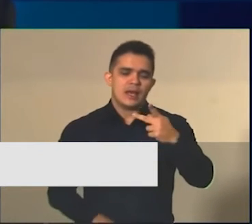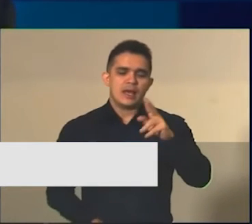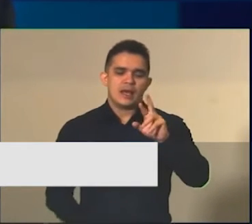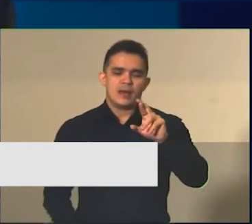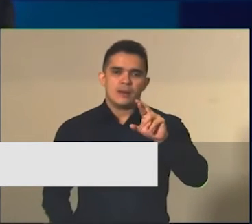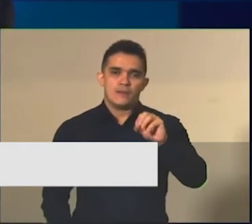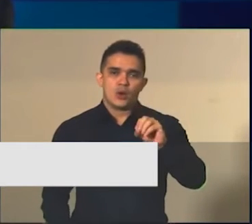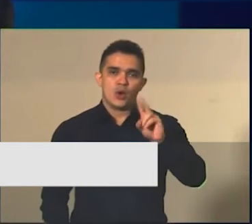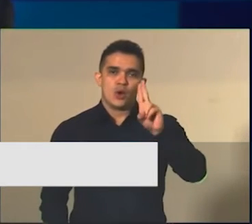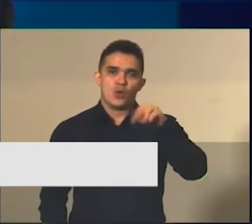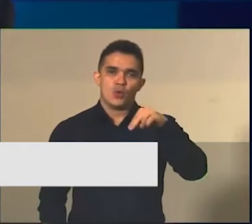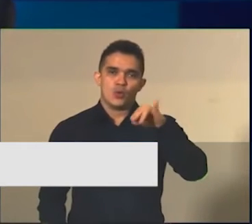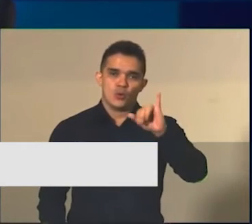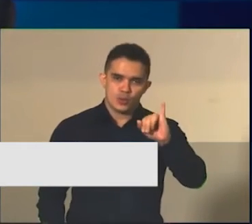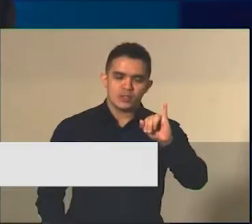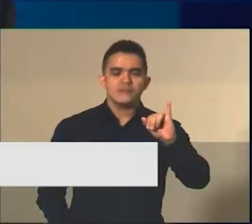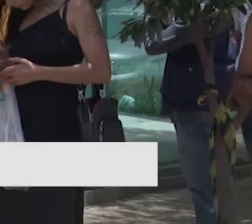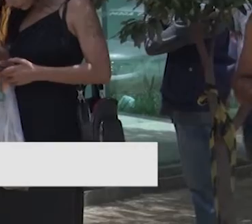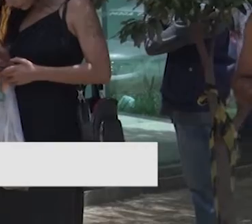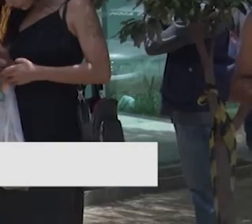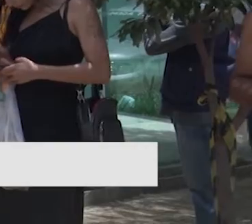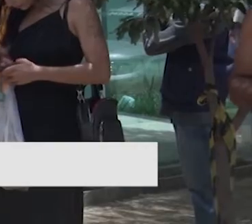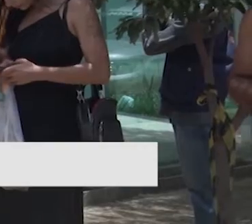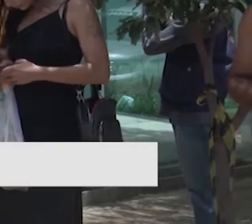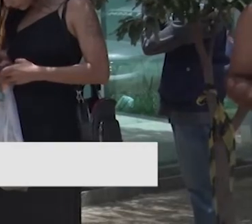do FIES agora de 2023